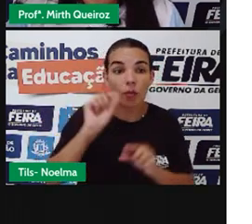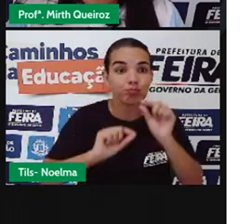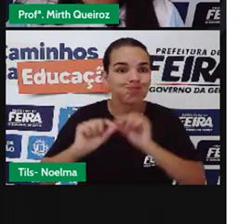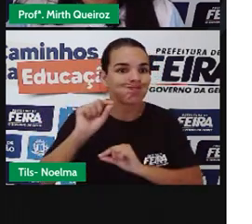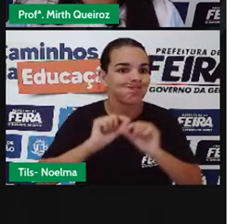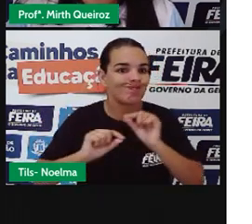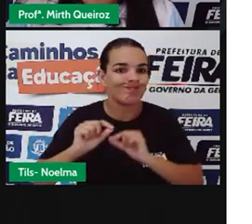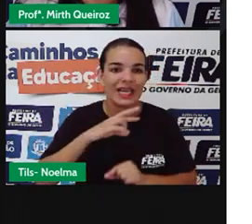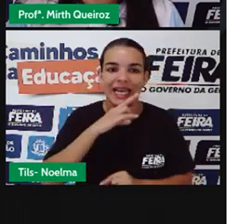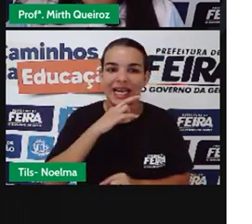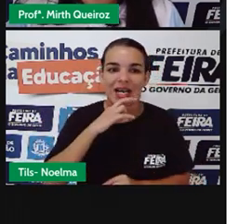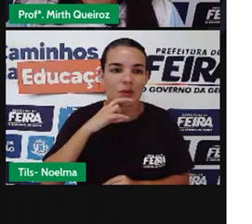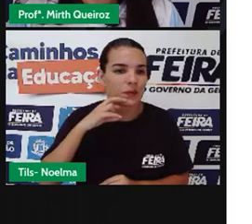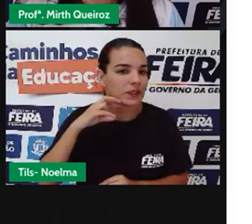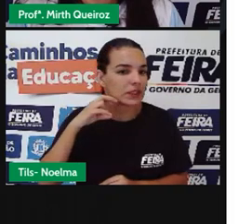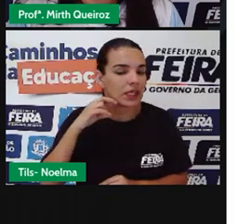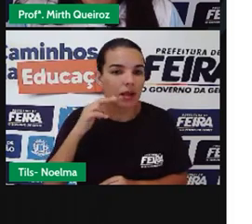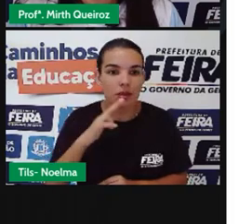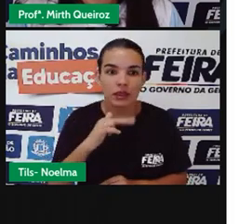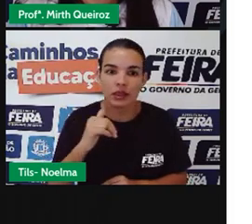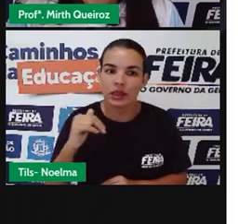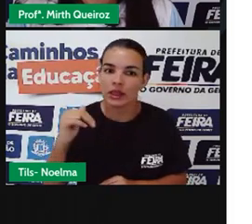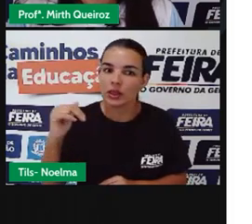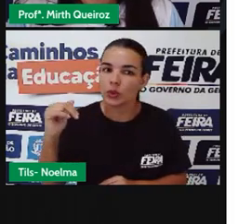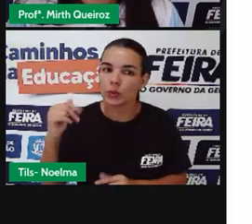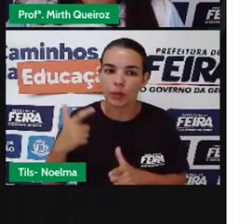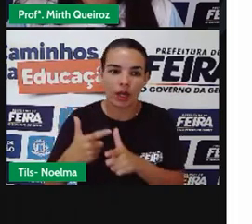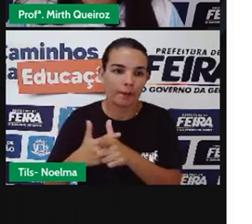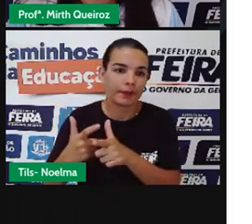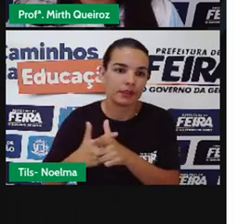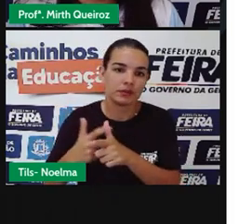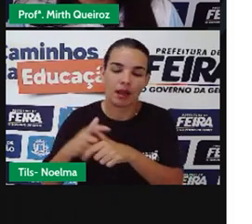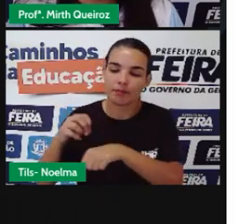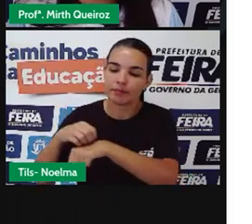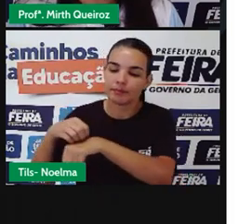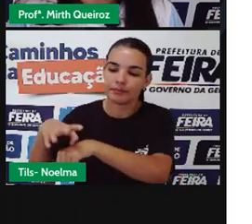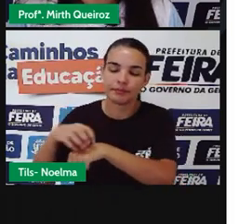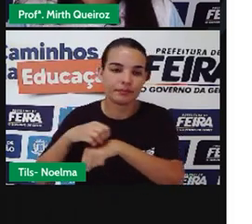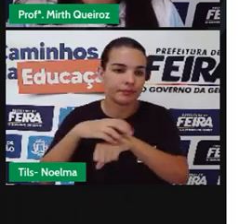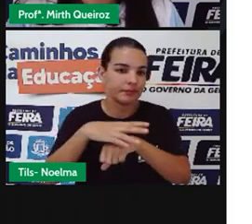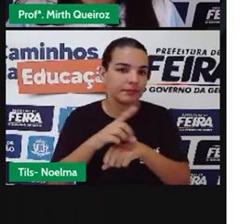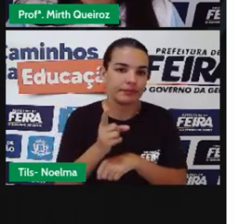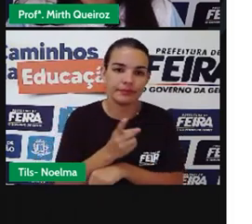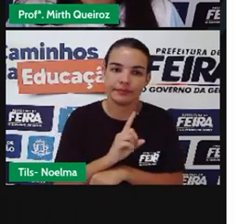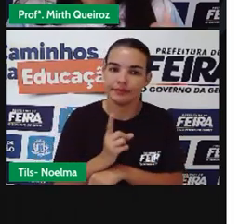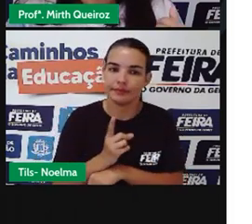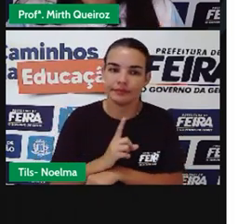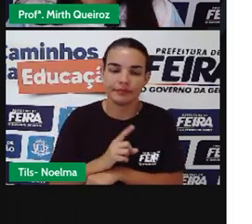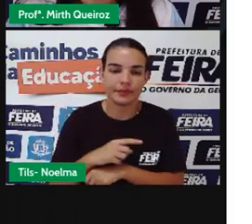roupas íntimas e diz o compartilhar veículo e Roupa íntima